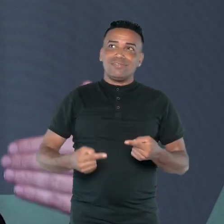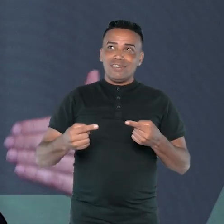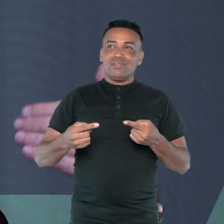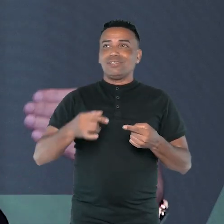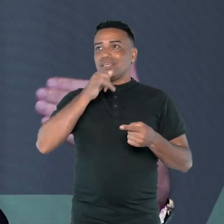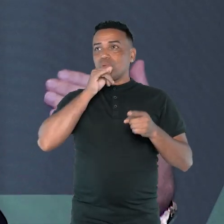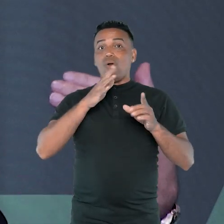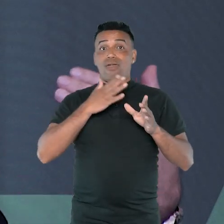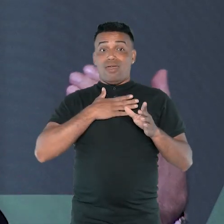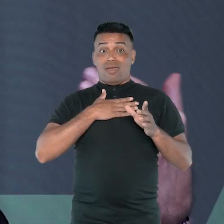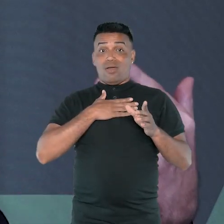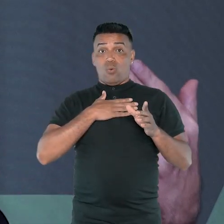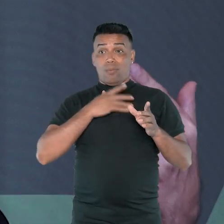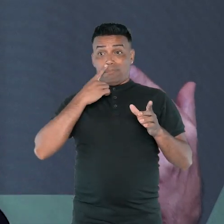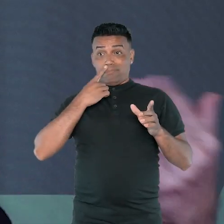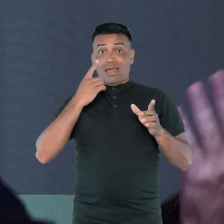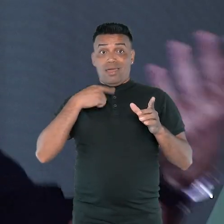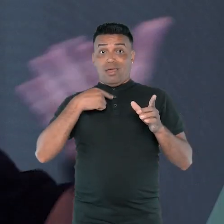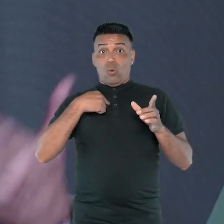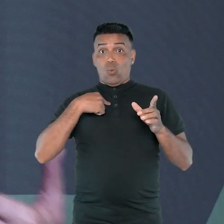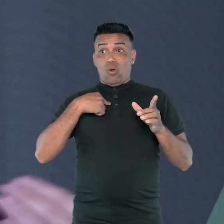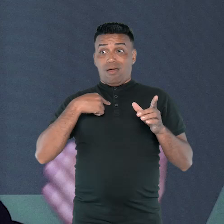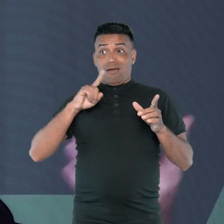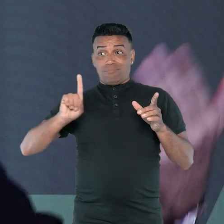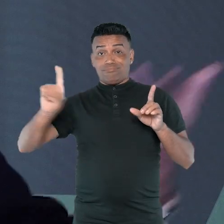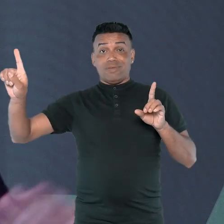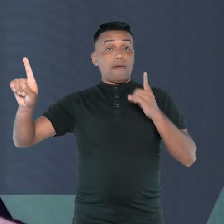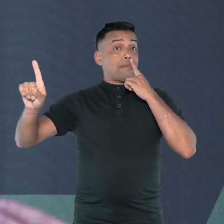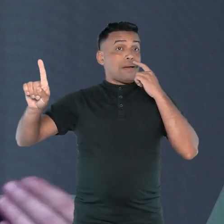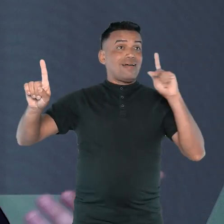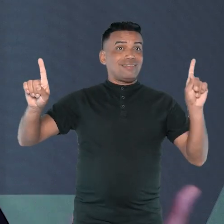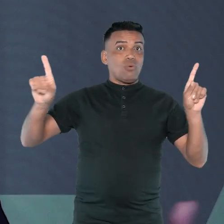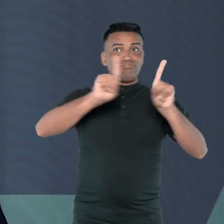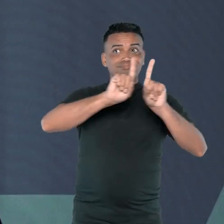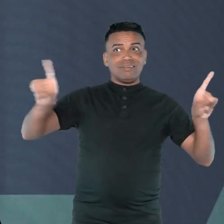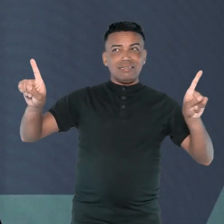deslocamento e de um reaprender a aprender